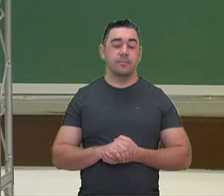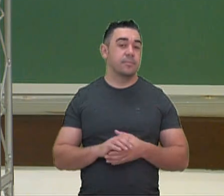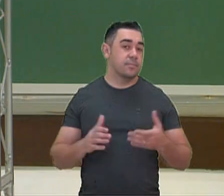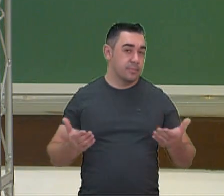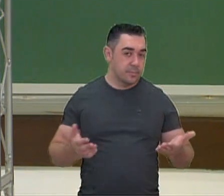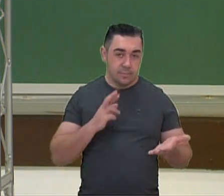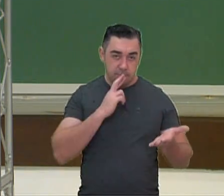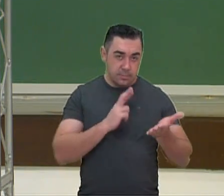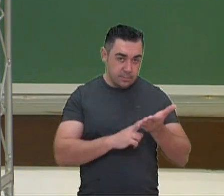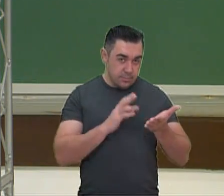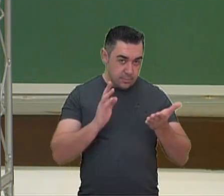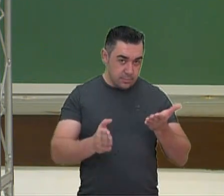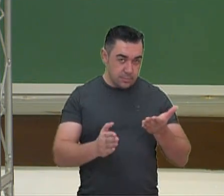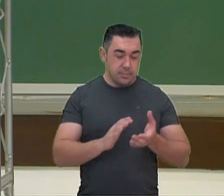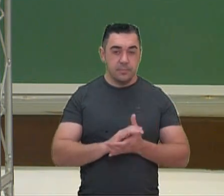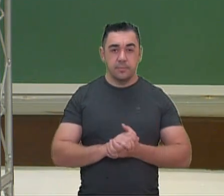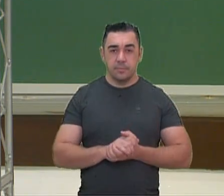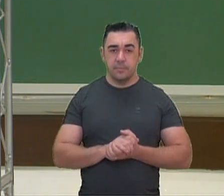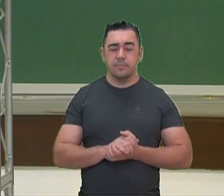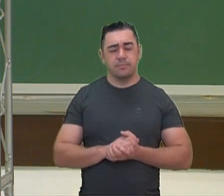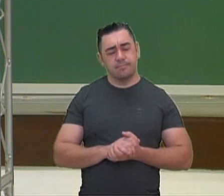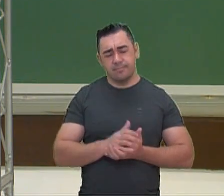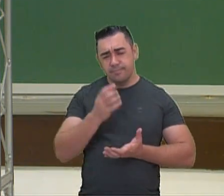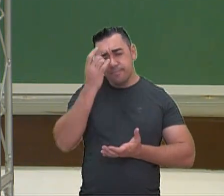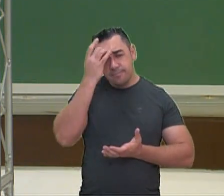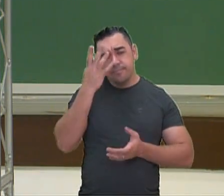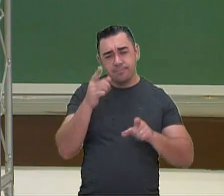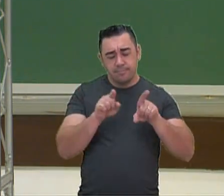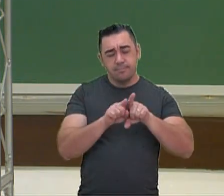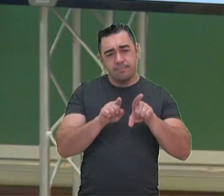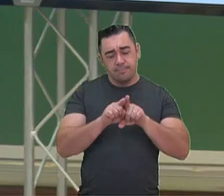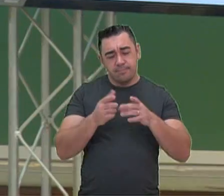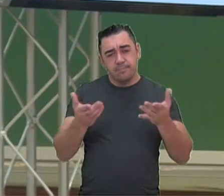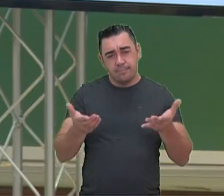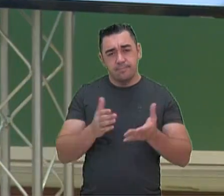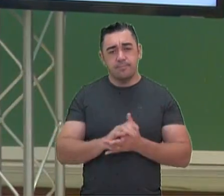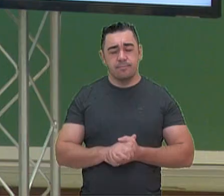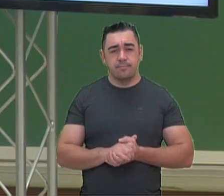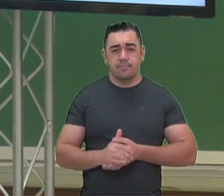E aí, respondeu? Também estava fácil, não estava?